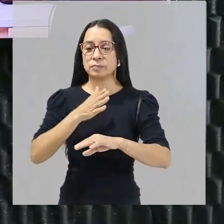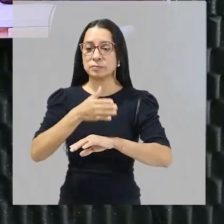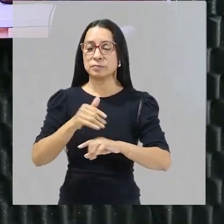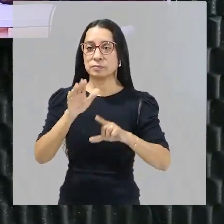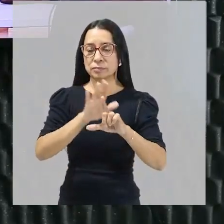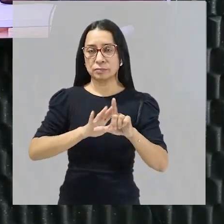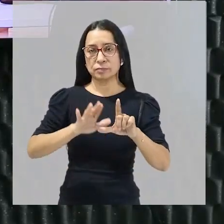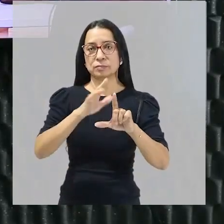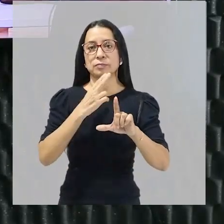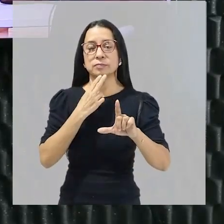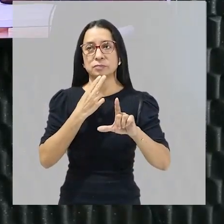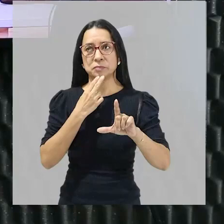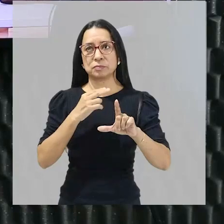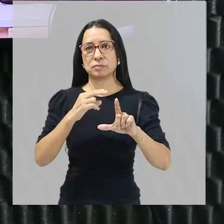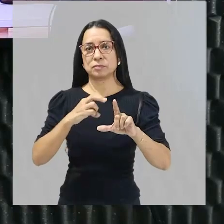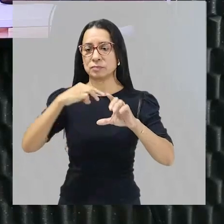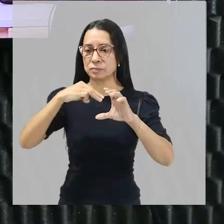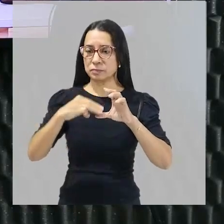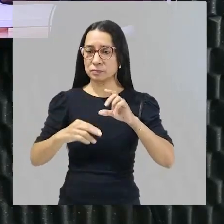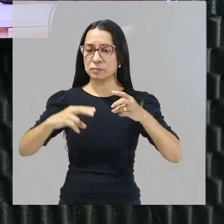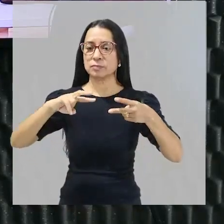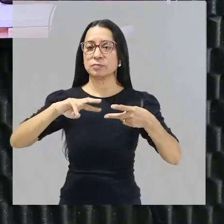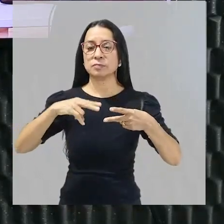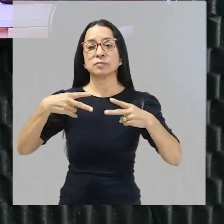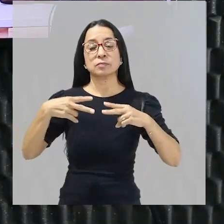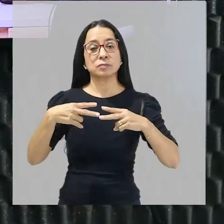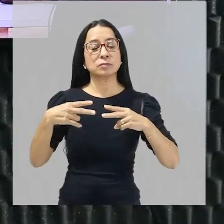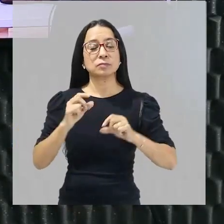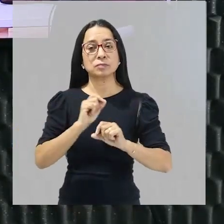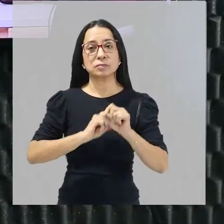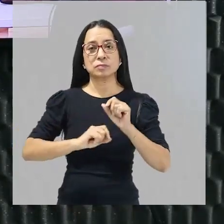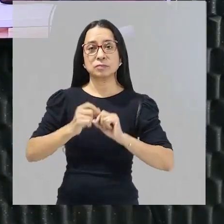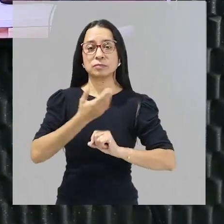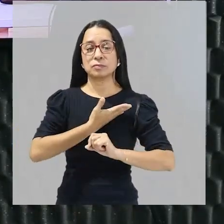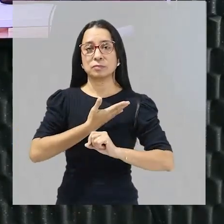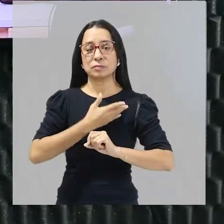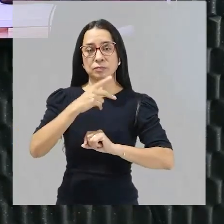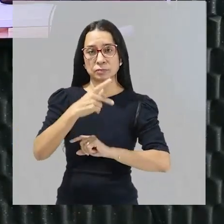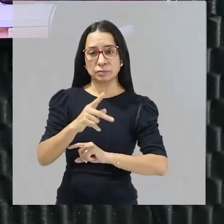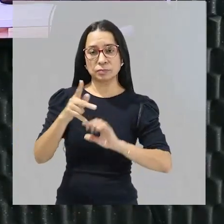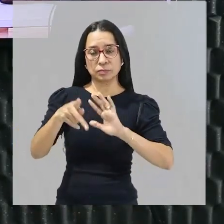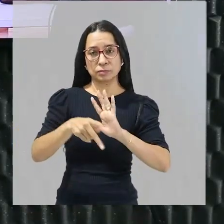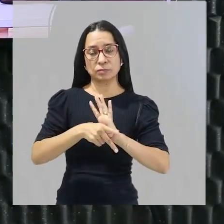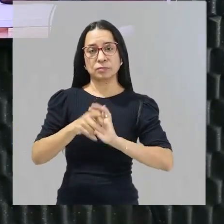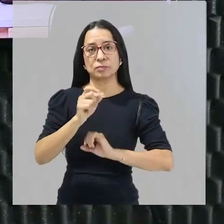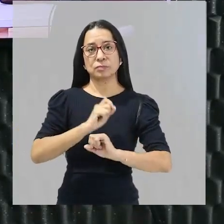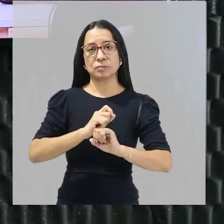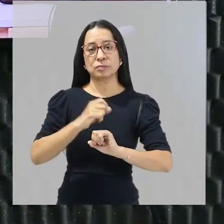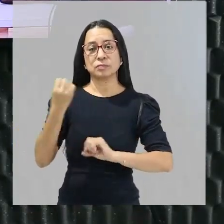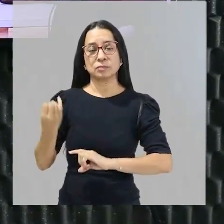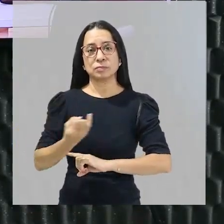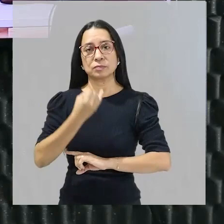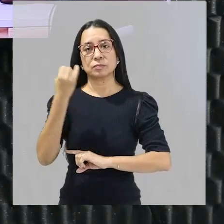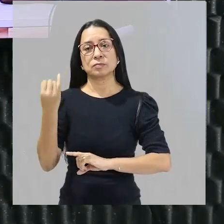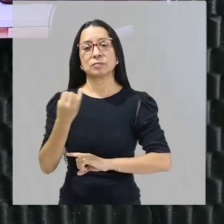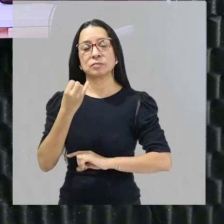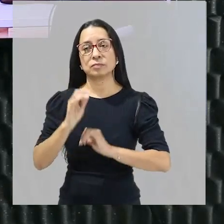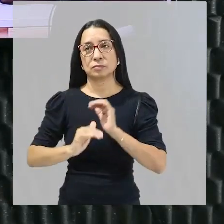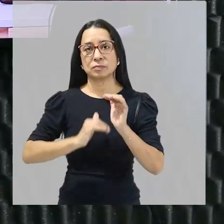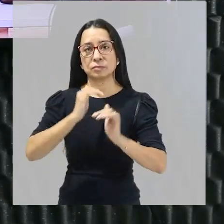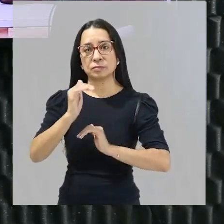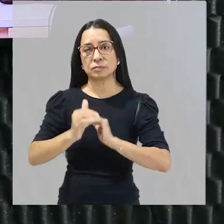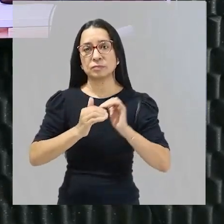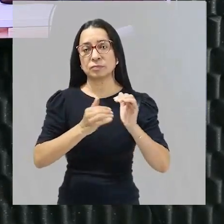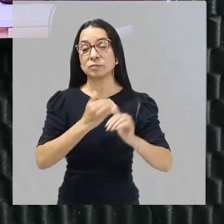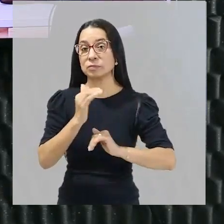teus colegas, contribui, seja solidário, ajude-os também. Isso é importante, construir esse espírito de cooperativismo,